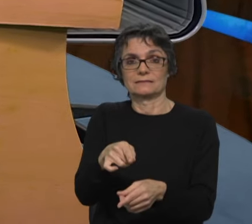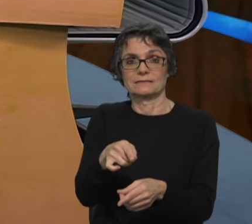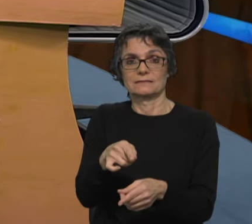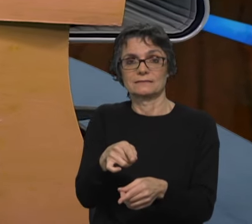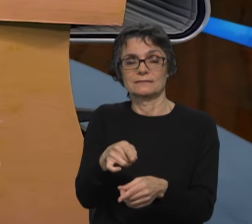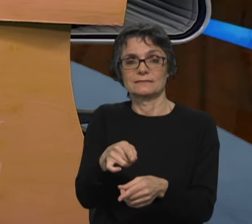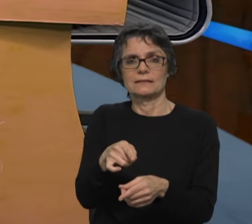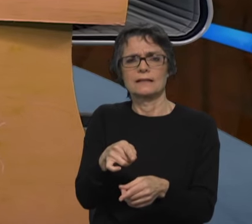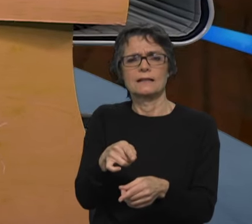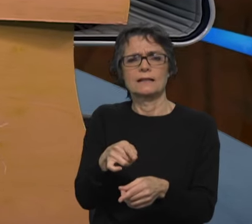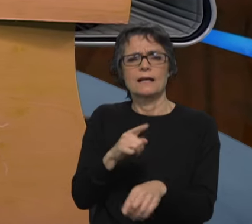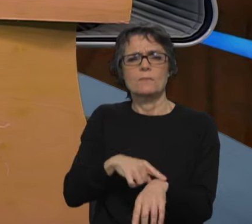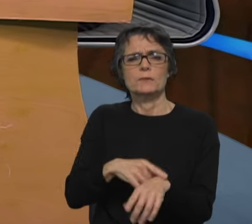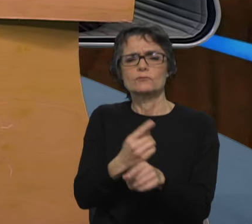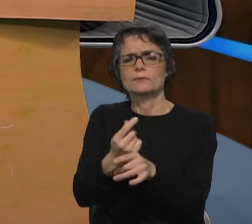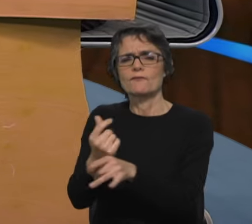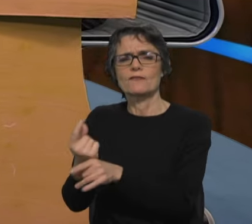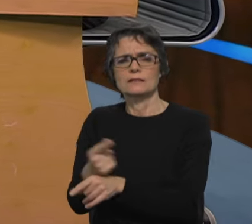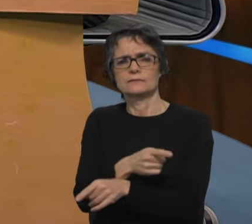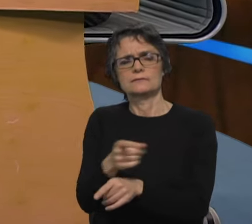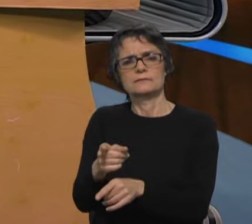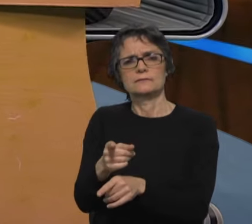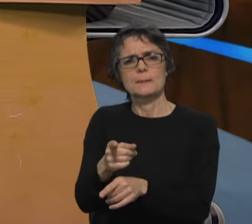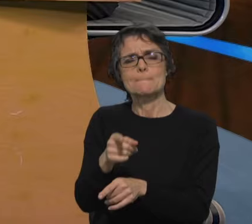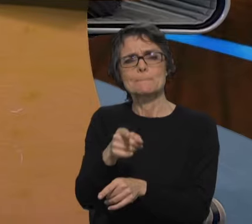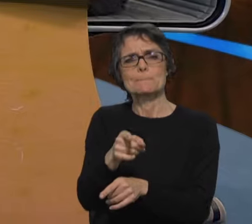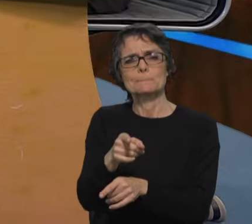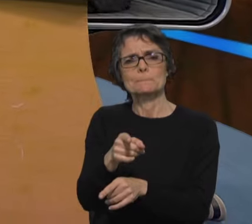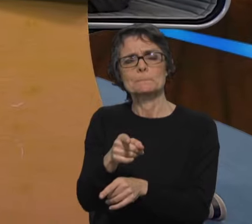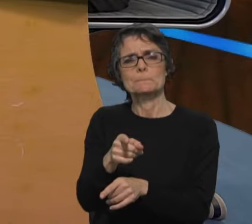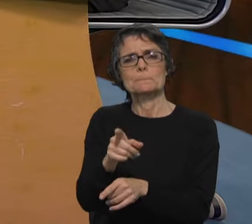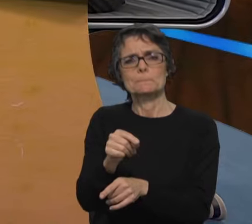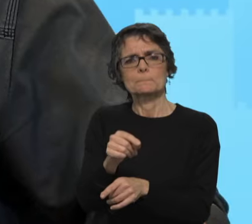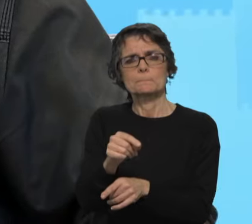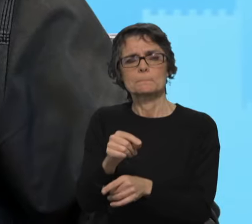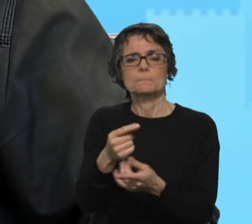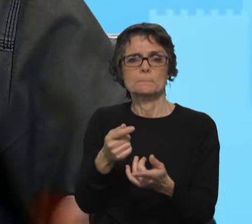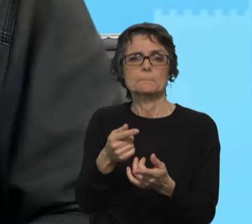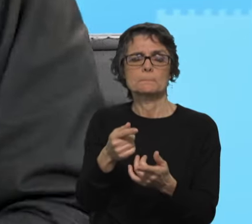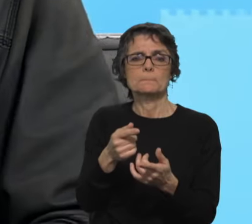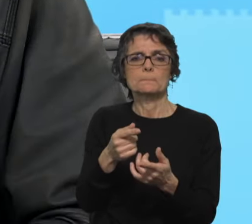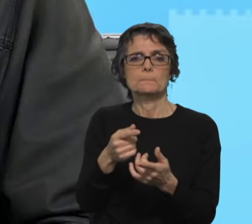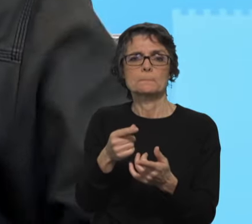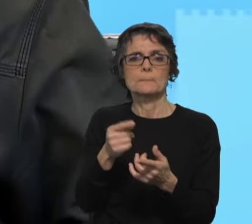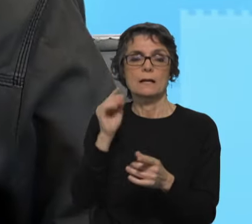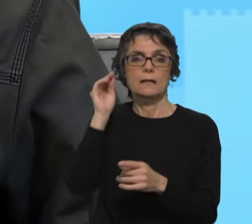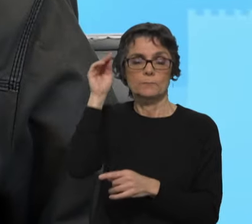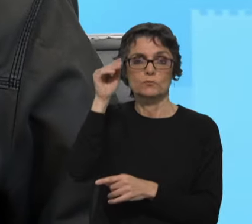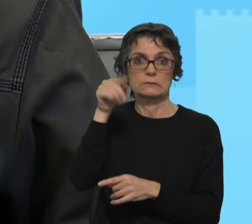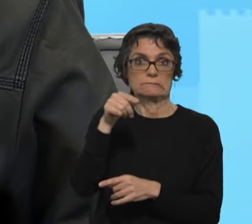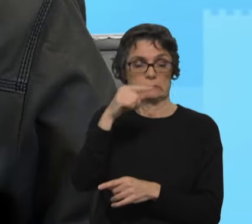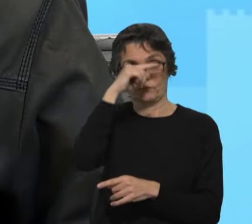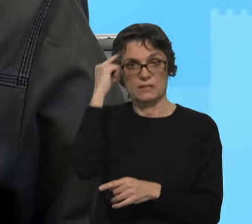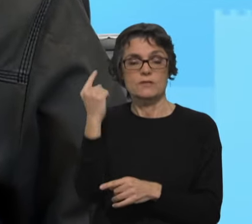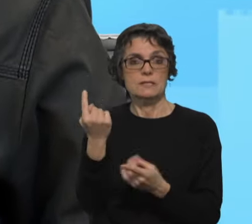em muitos momentos é precisamente no liberalismo e depois na na república como nós sabemos eram momentos foram difíceis para a